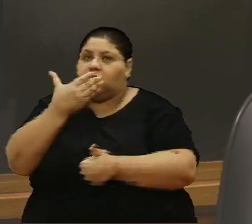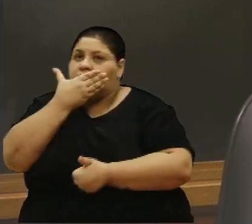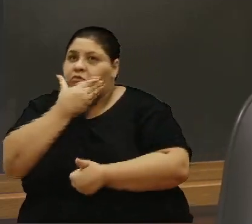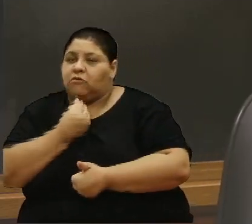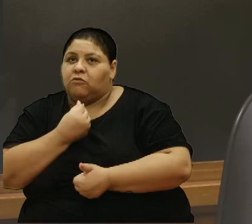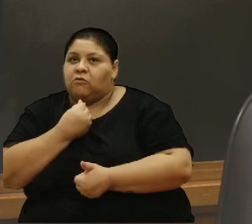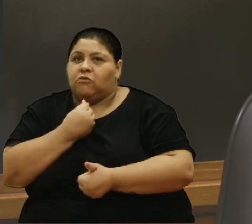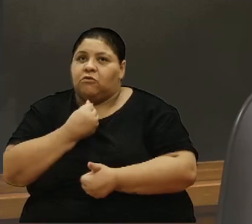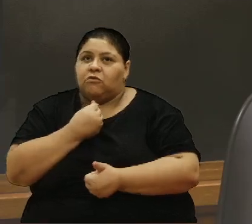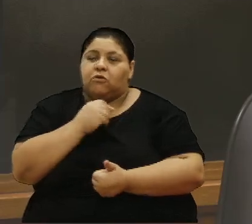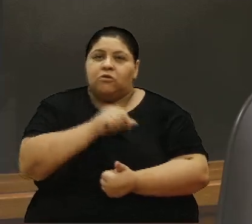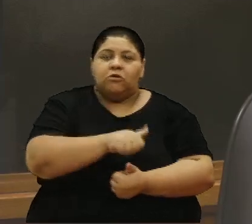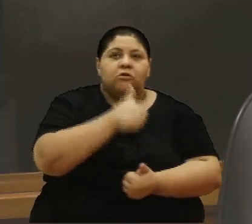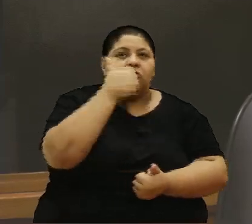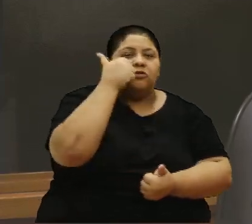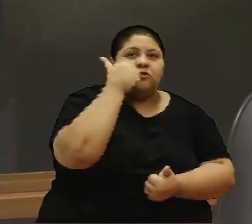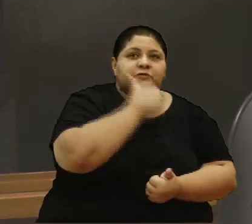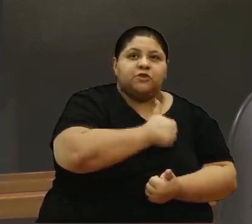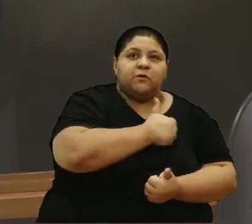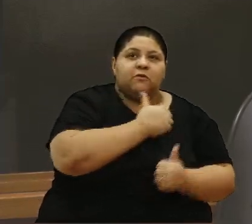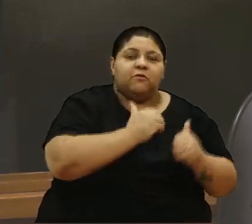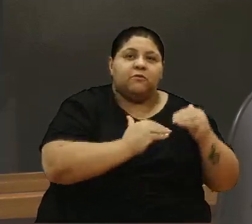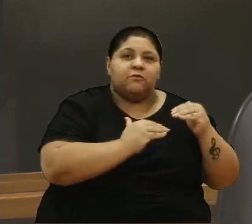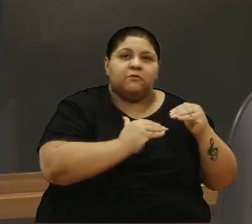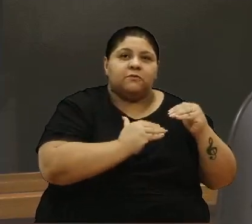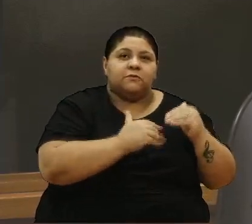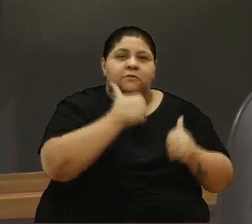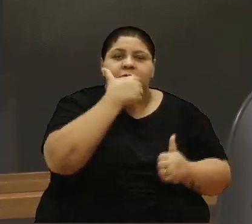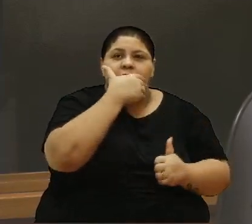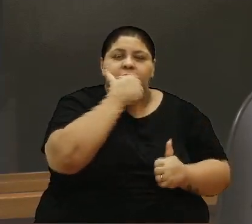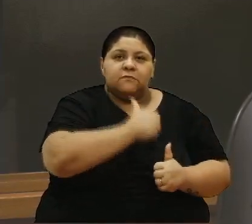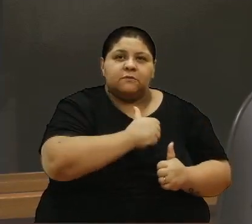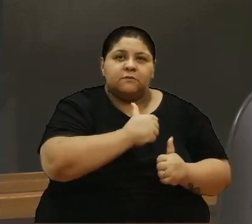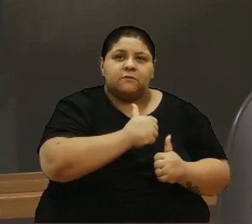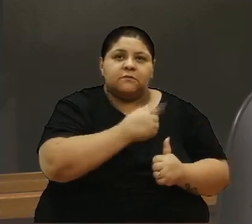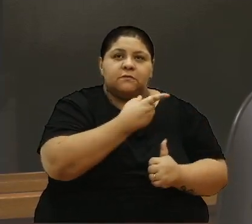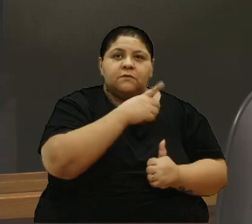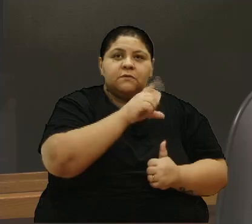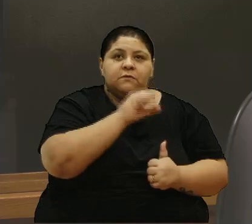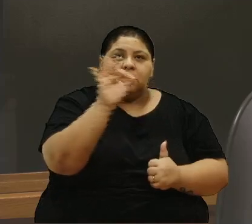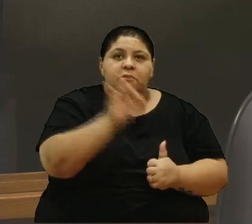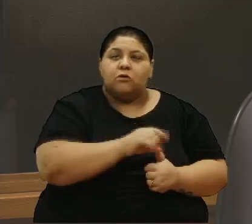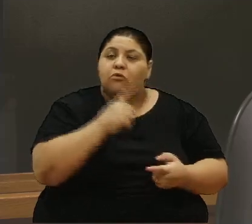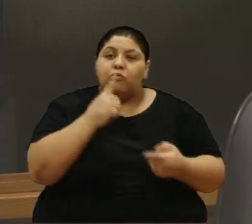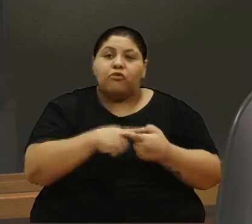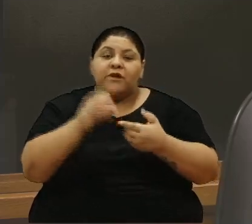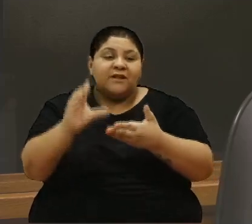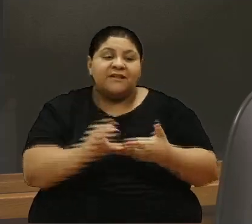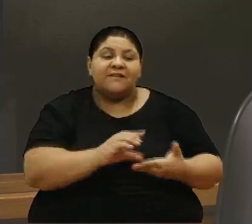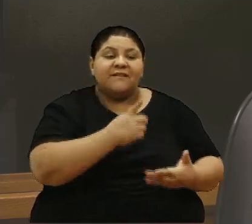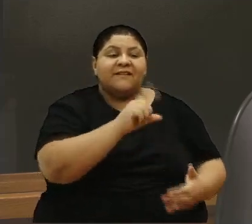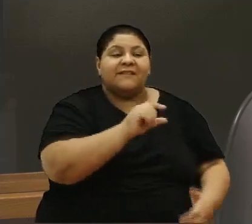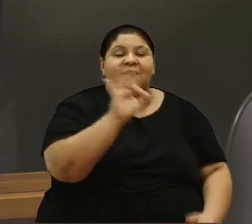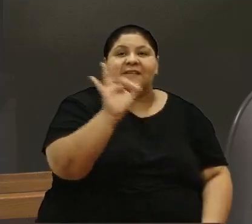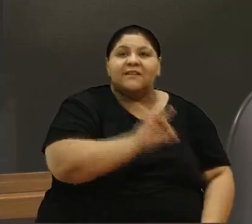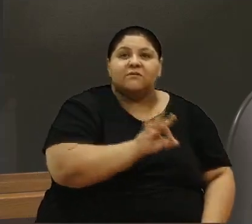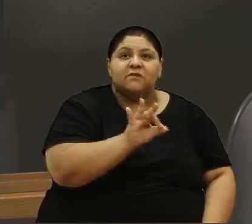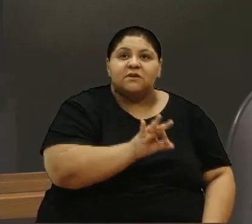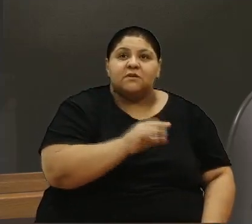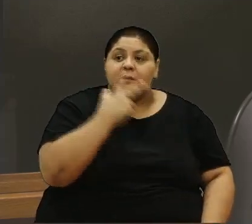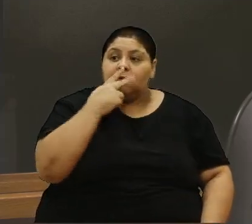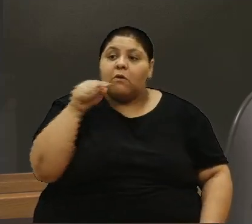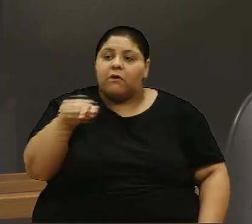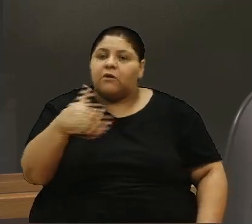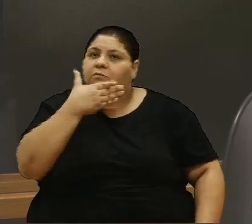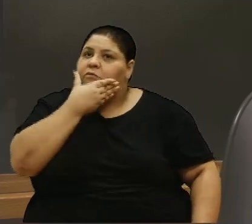da mobilização do futebol masculino, por que ele não recebe 10% da verba que é destinada ao futebol masculino? Essa